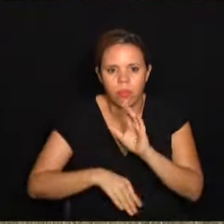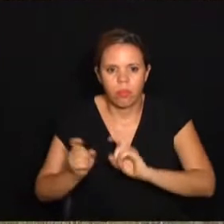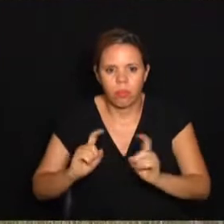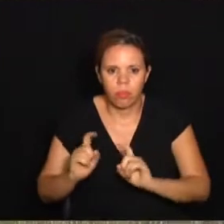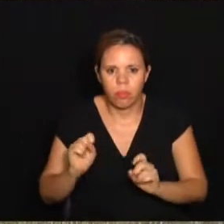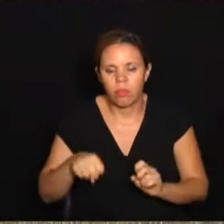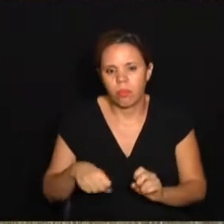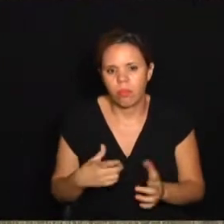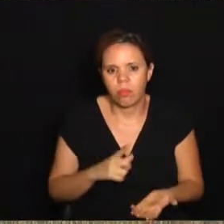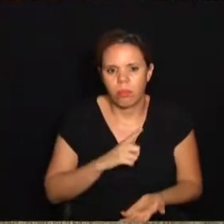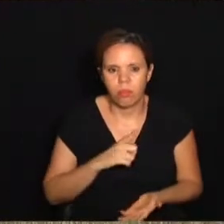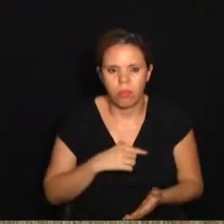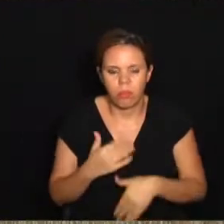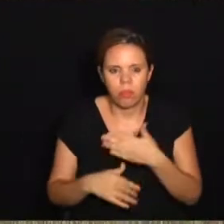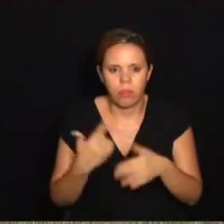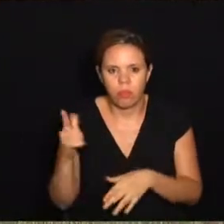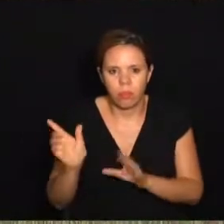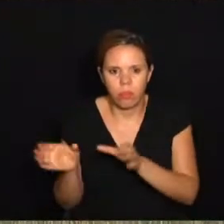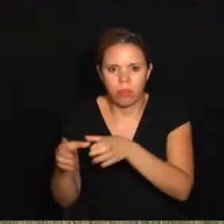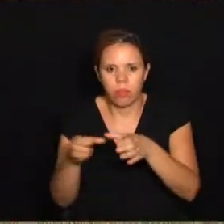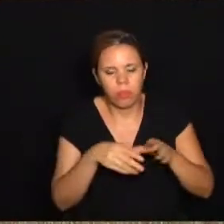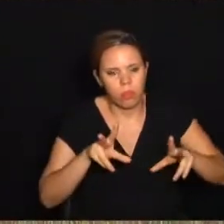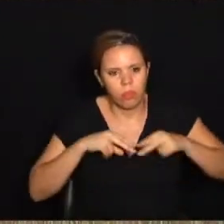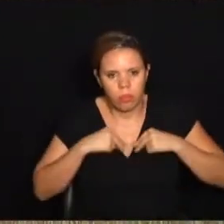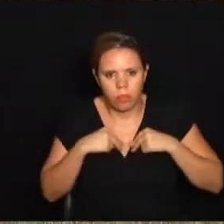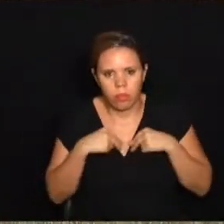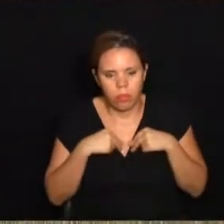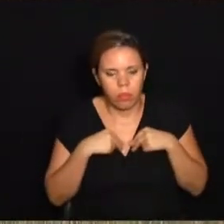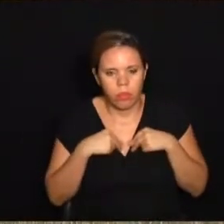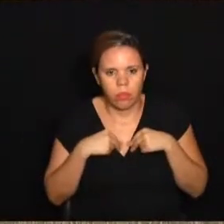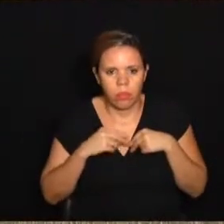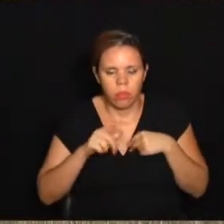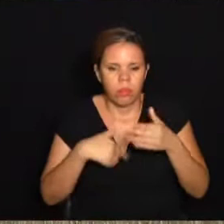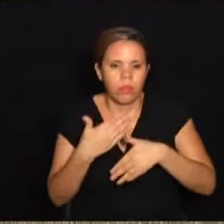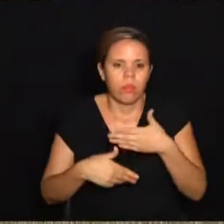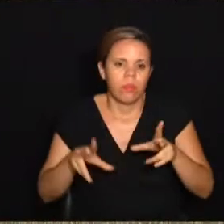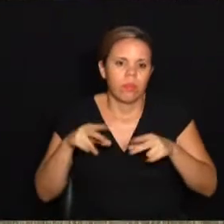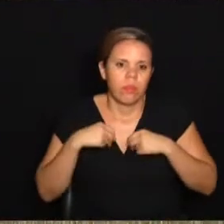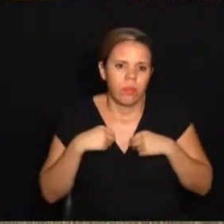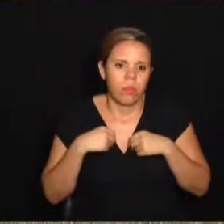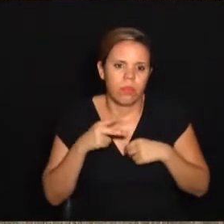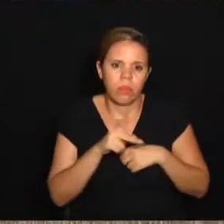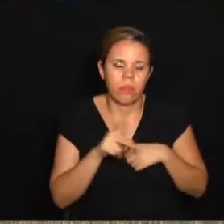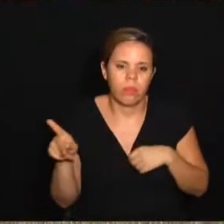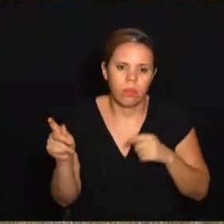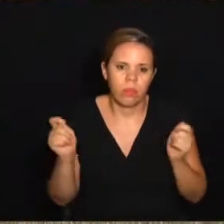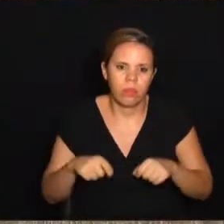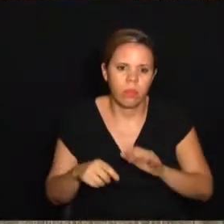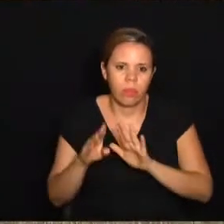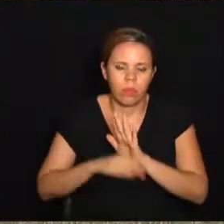cirilo já está em condições de caminhar para outras comissões de mérito para que posteriormente passando pelo mérito o presidente possa colocar